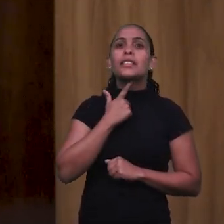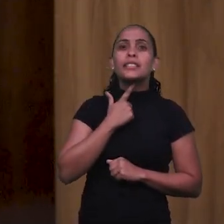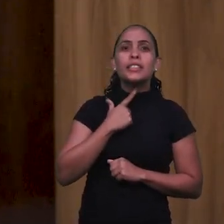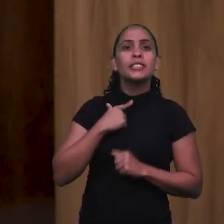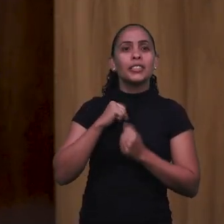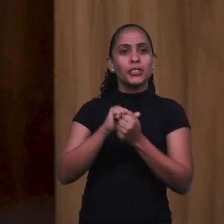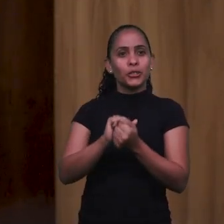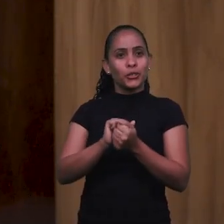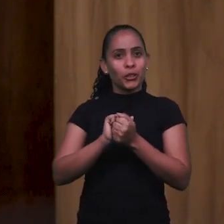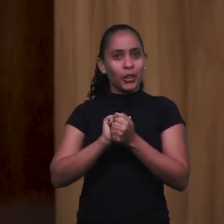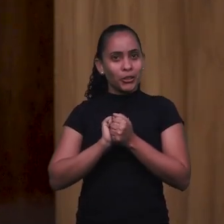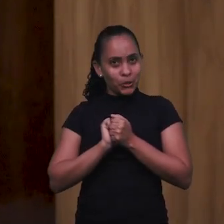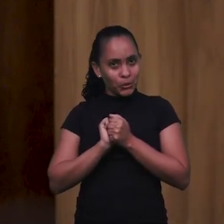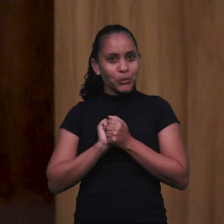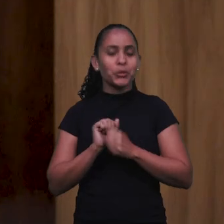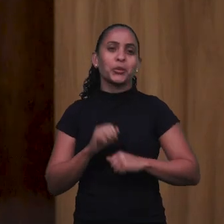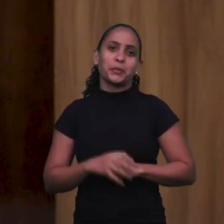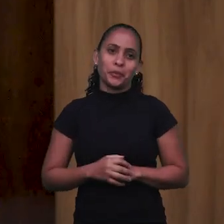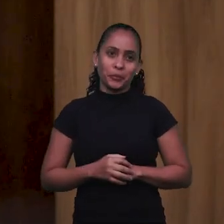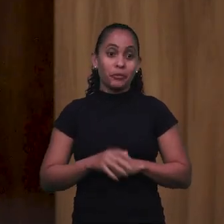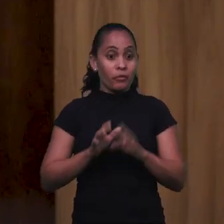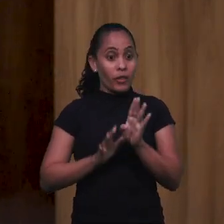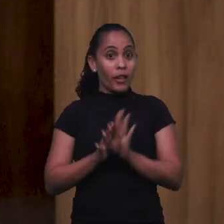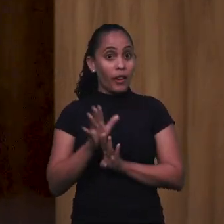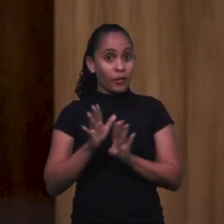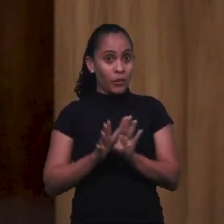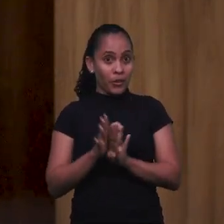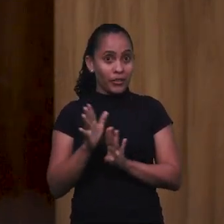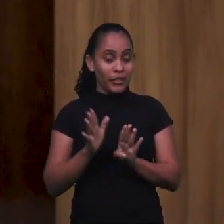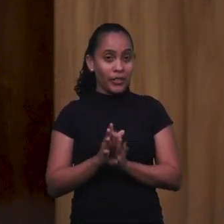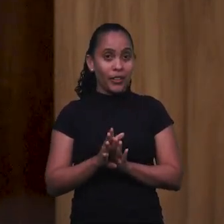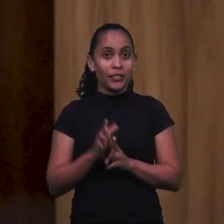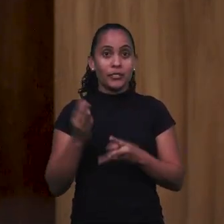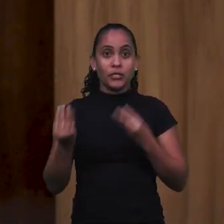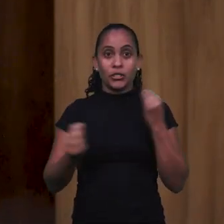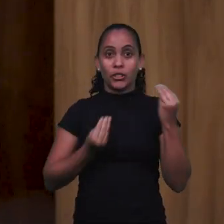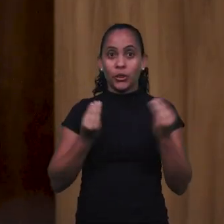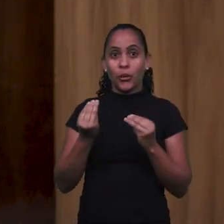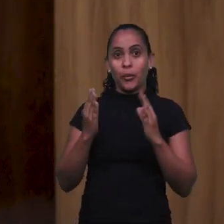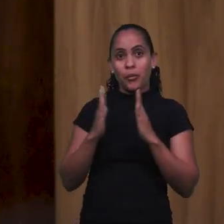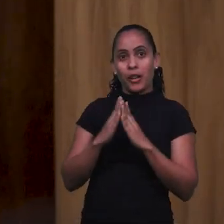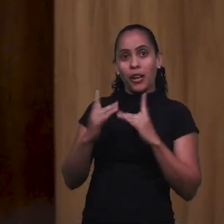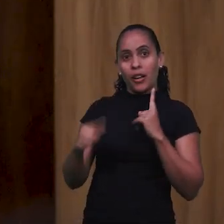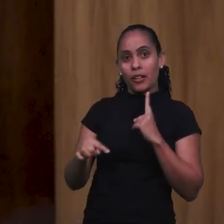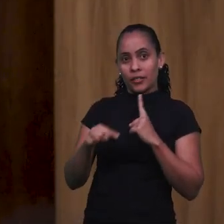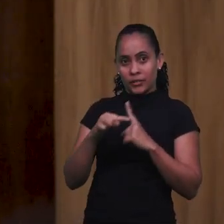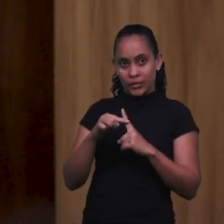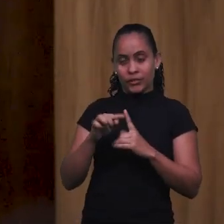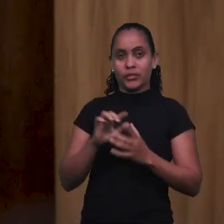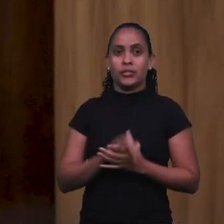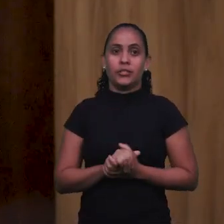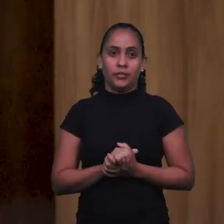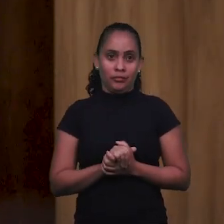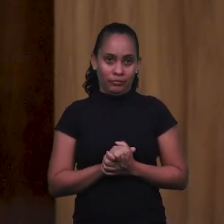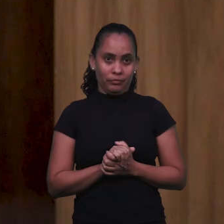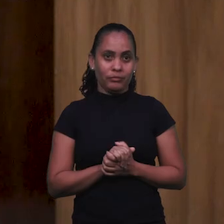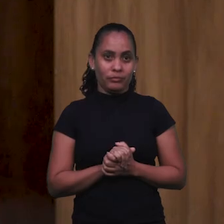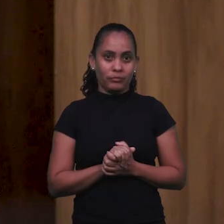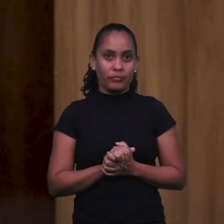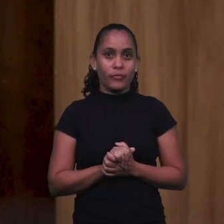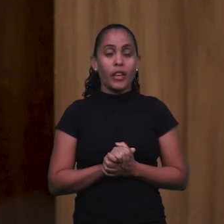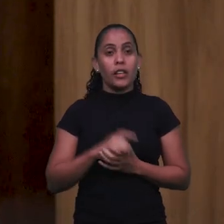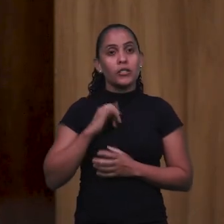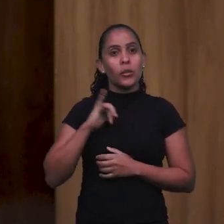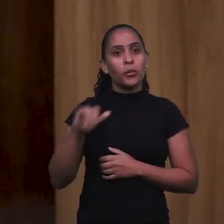desejam estar sejam orientados de como a igreja procede. E